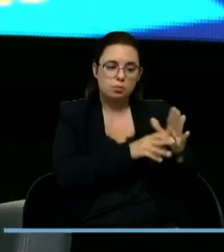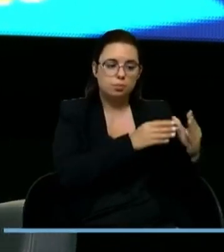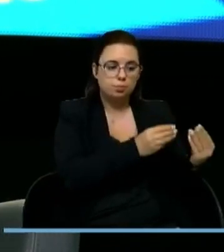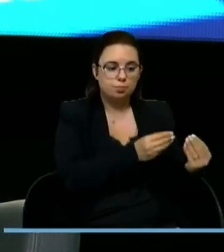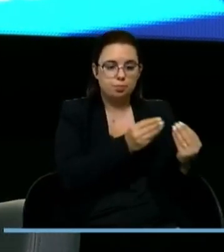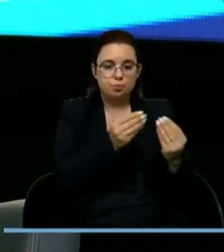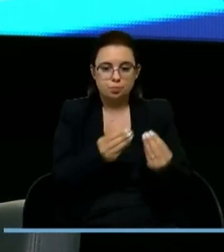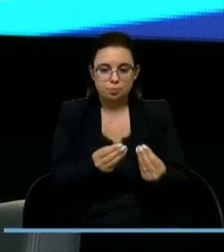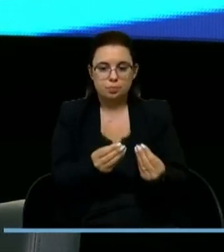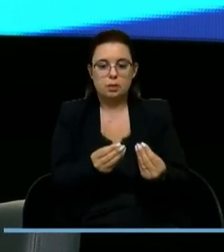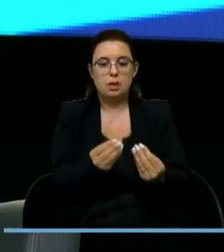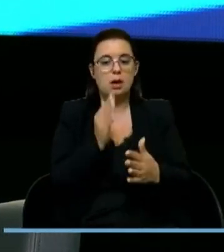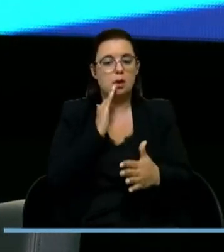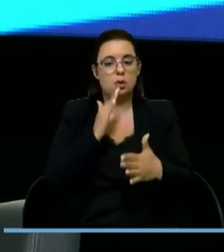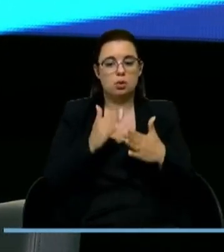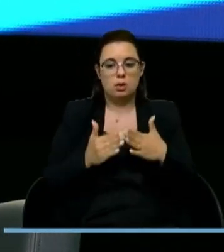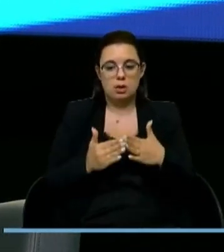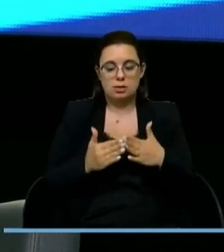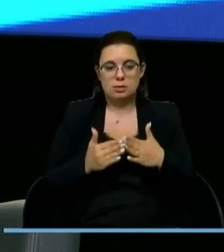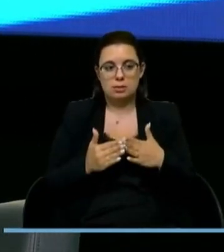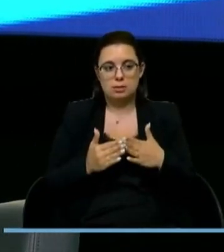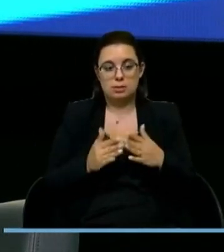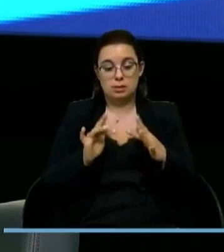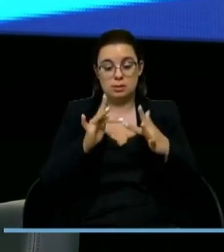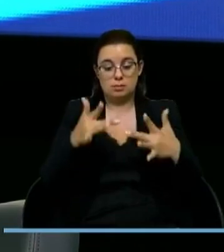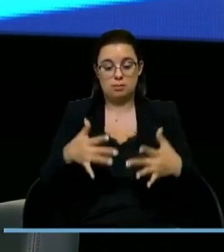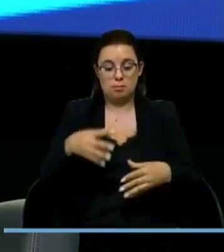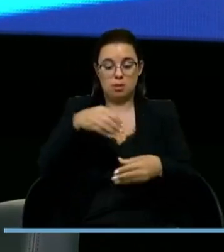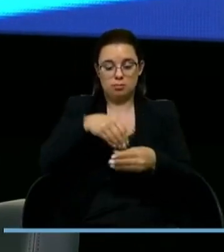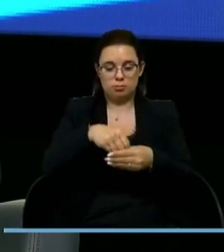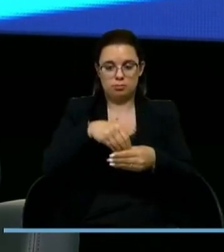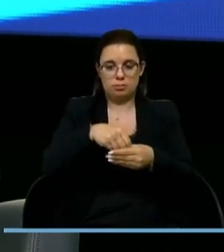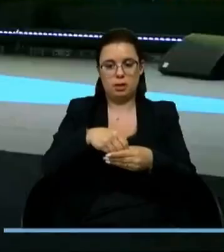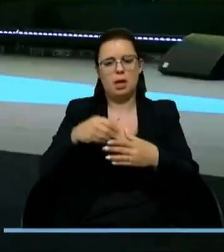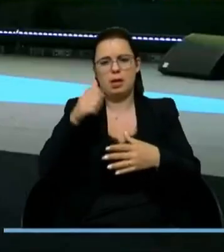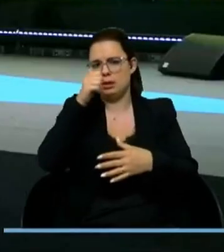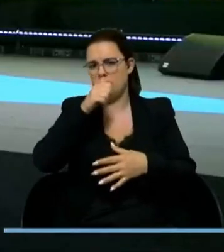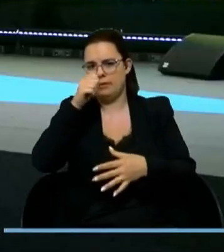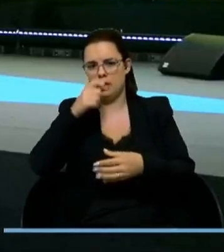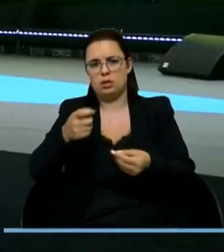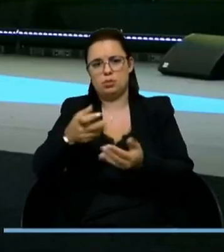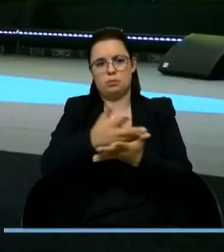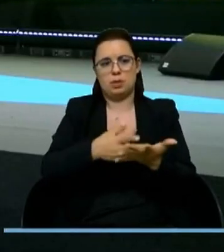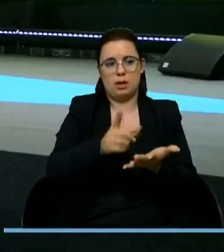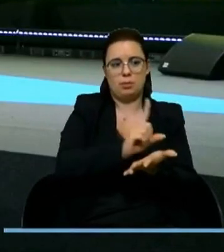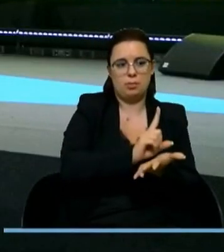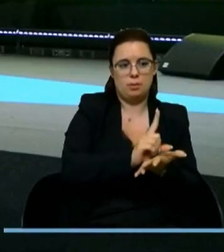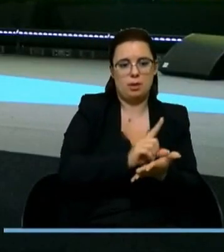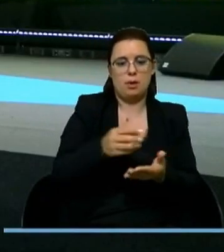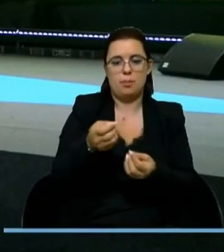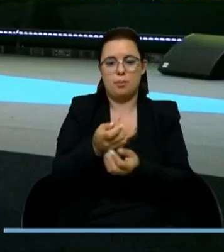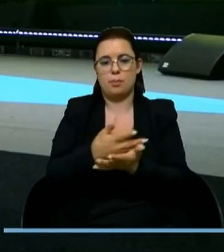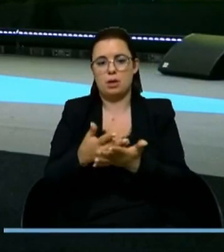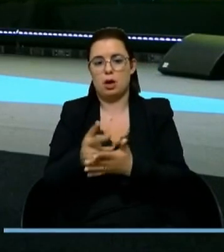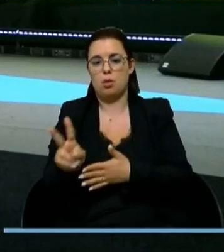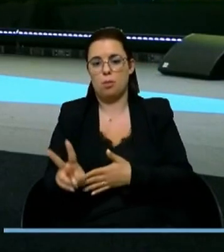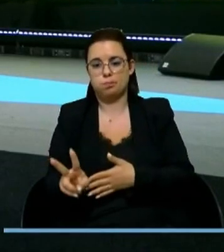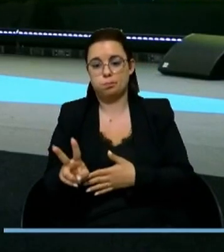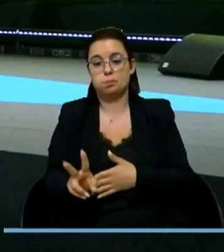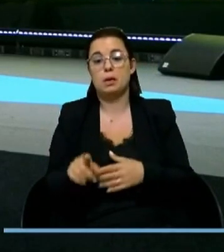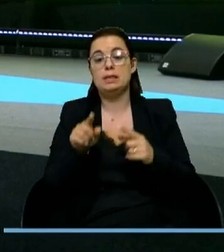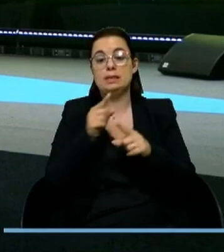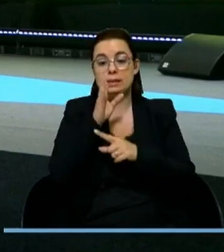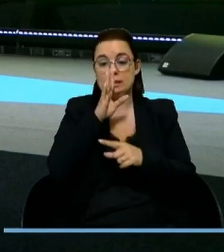que venha a ocorrer na plataforma, portanto, de atividades no mercado primário e no mercado secundário, uma vez que